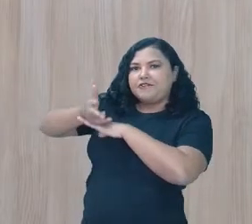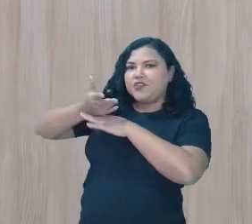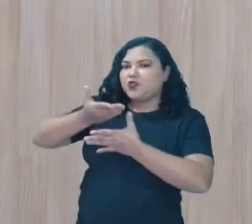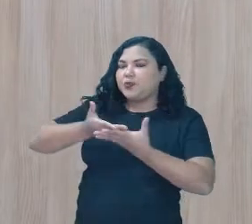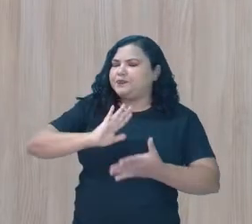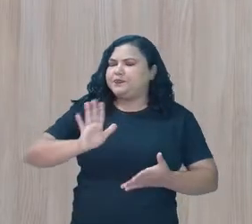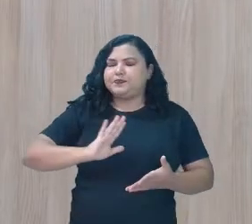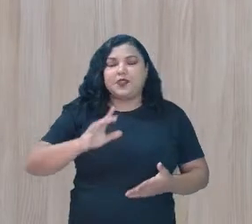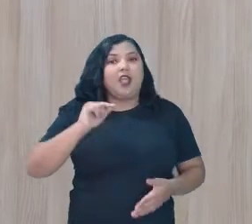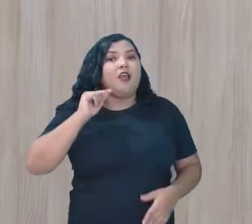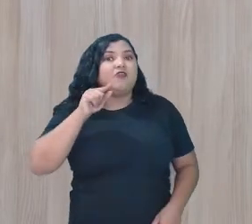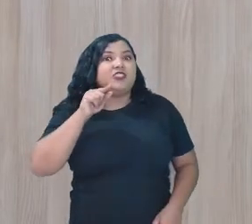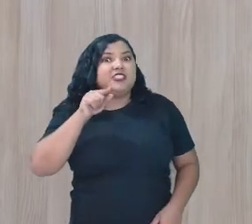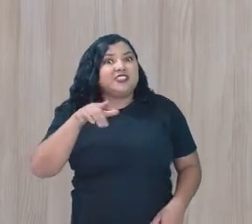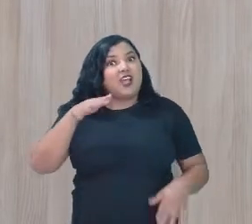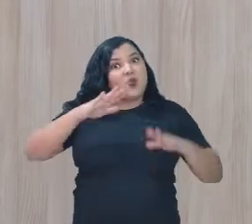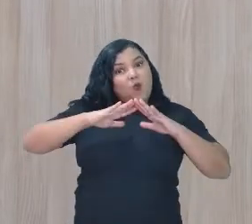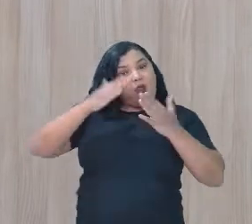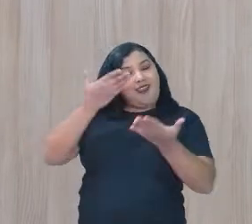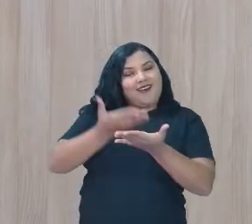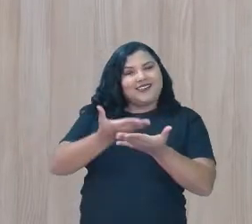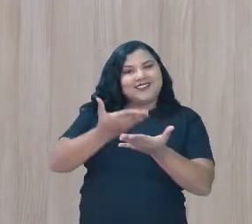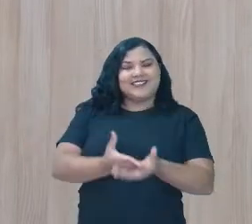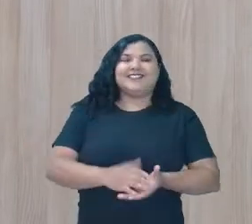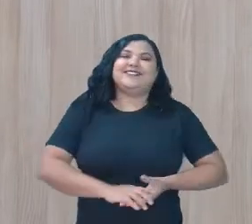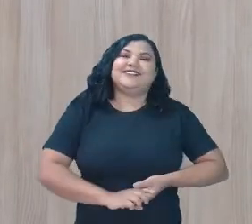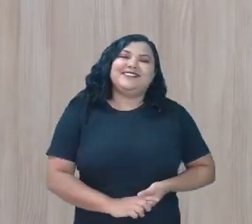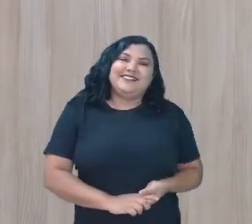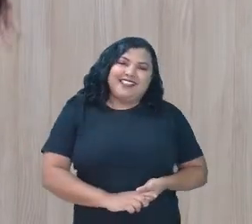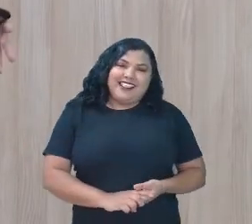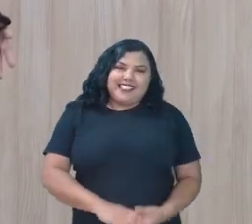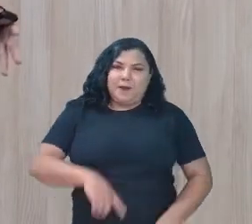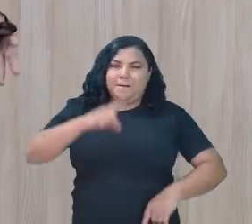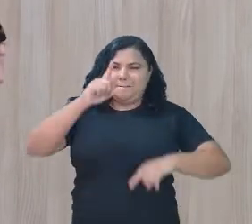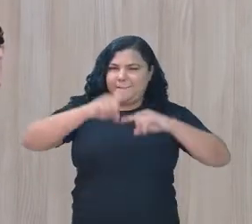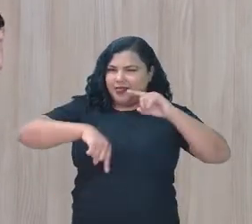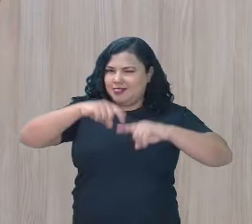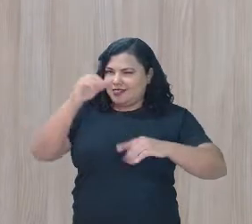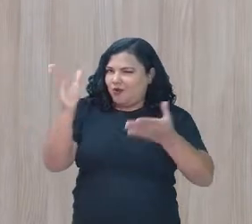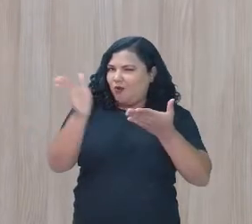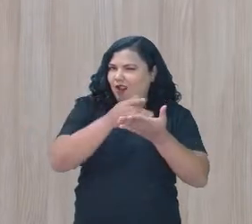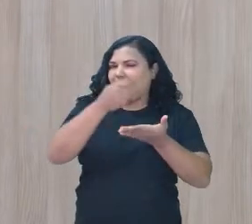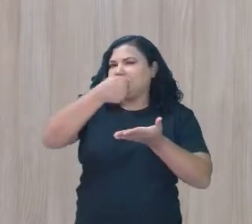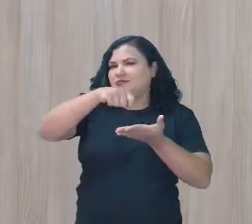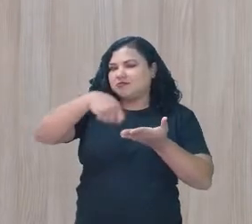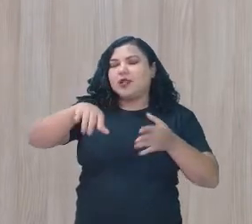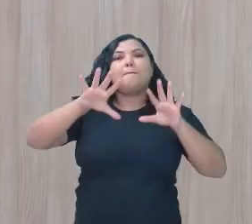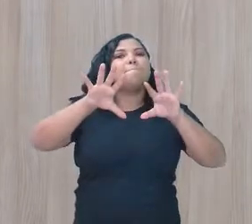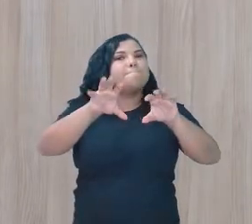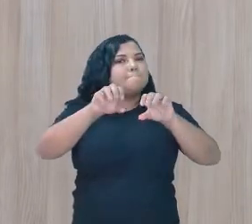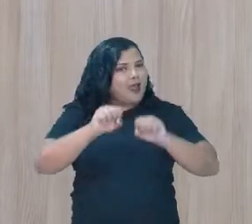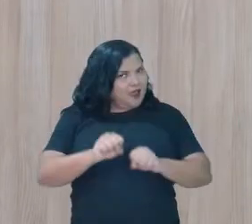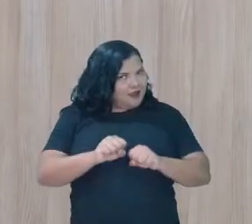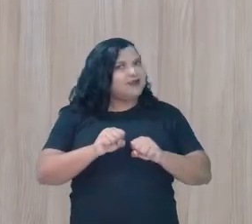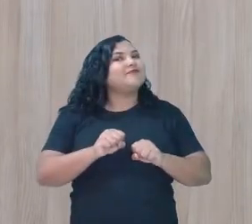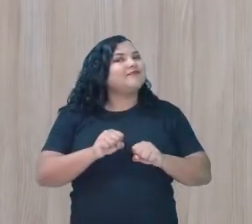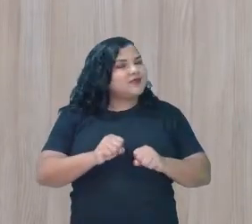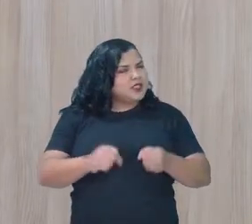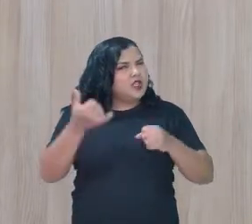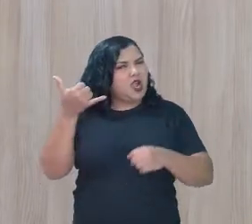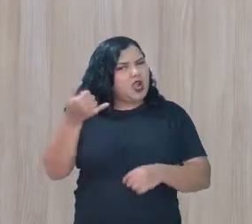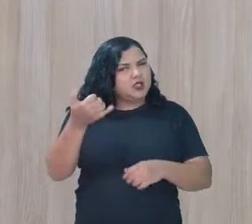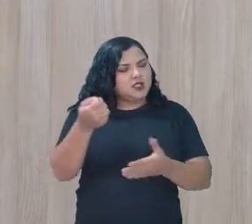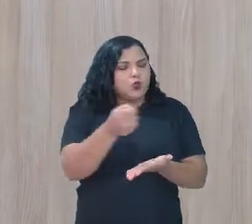aulas digital, você está numa escola, tá? Então pega aí o seu caderno, pega a sua caneta, seu